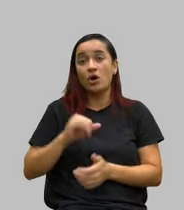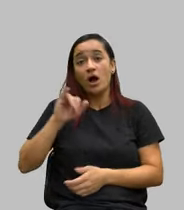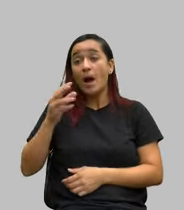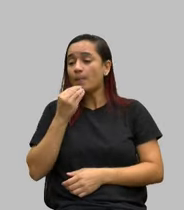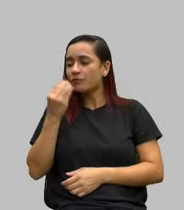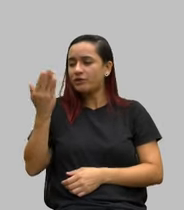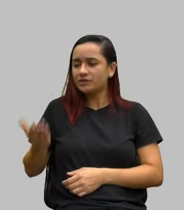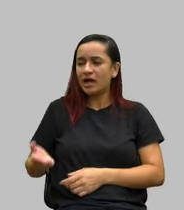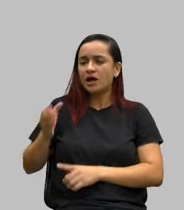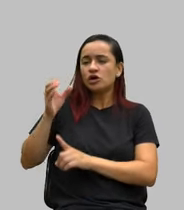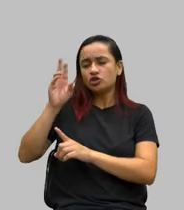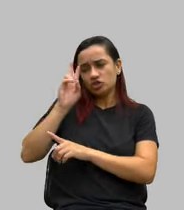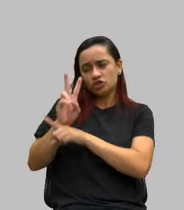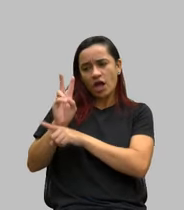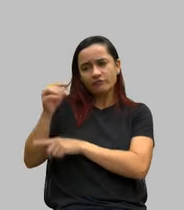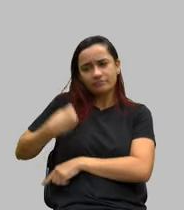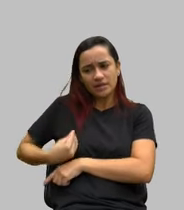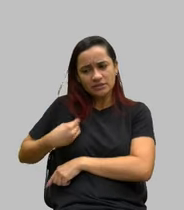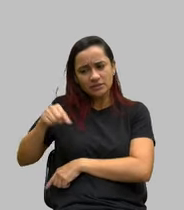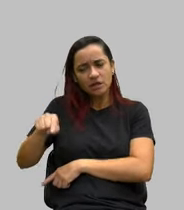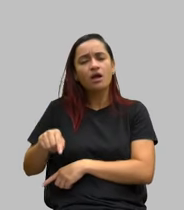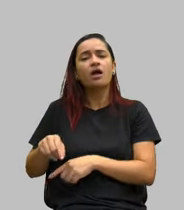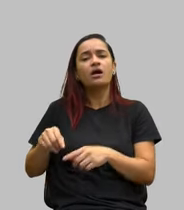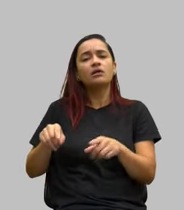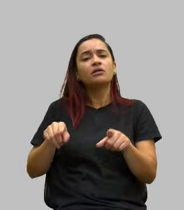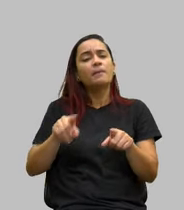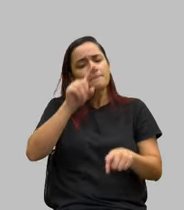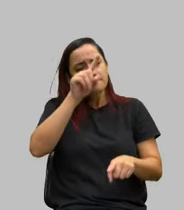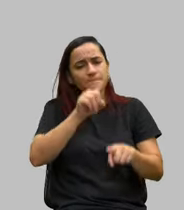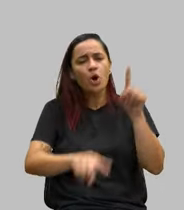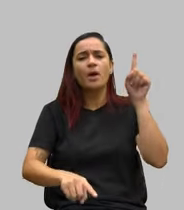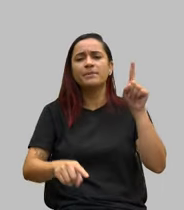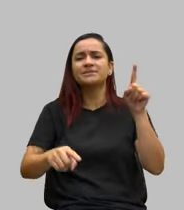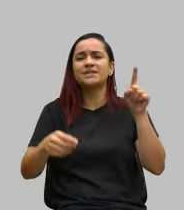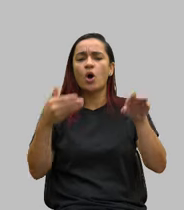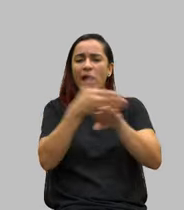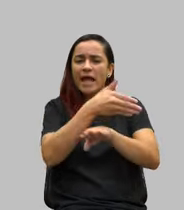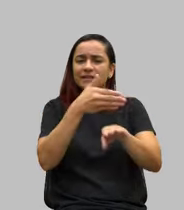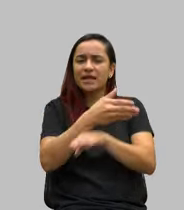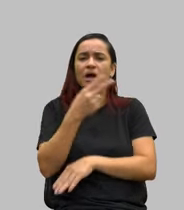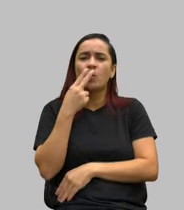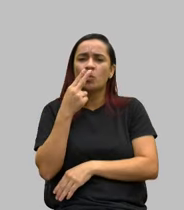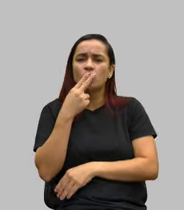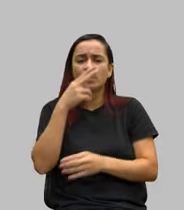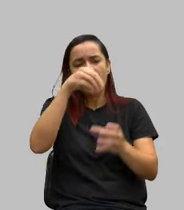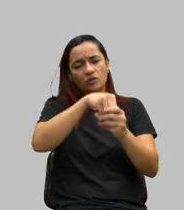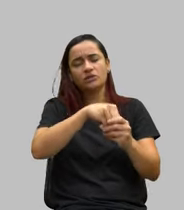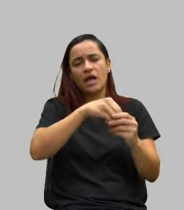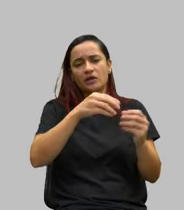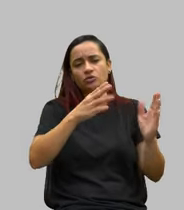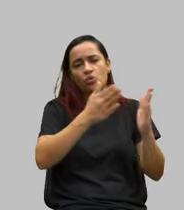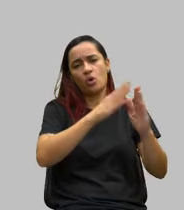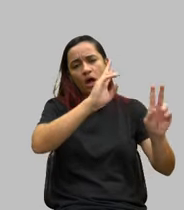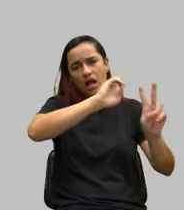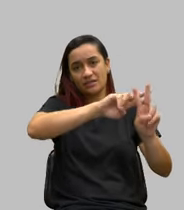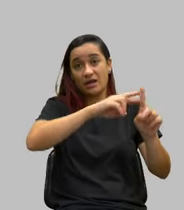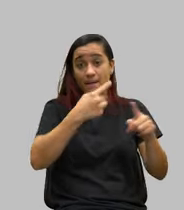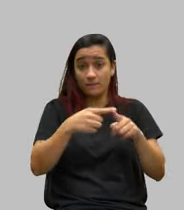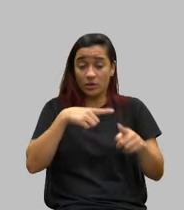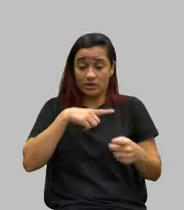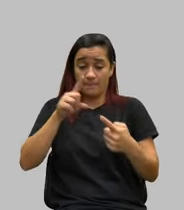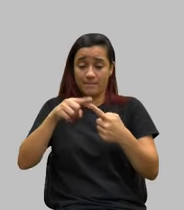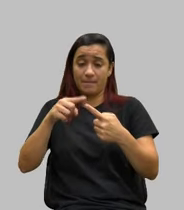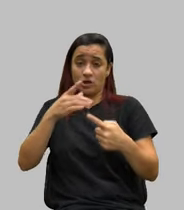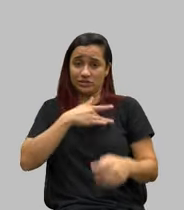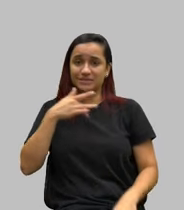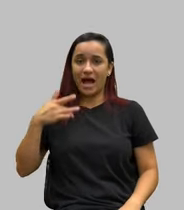outras subsecretários estão aqui D entrada de cigarros para dentro das penitenciárias até porque você tem um aspecto da Saúde